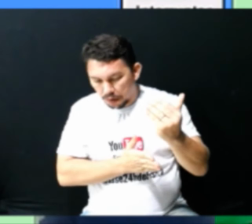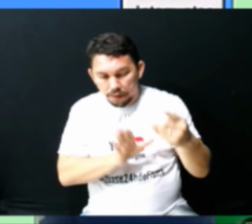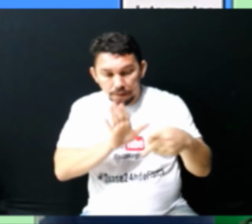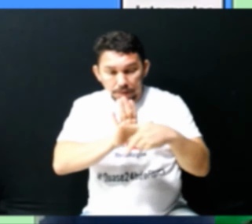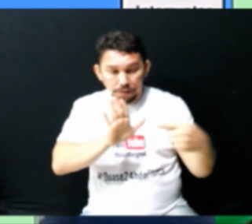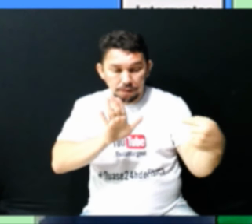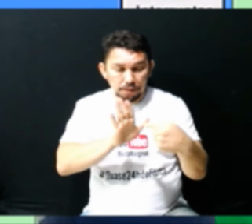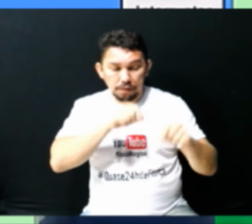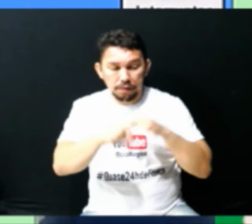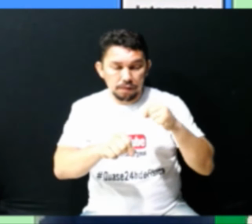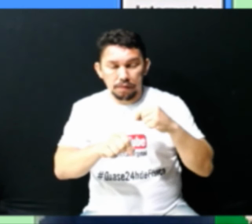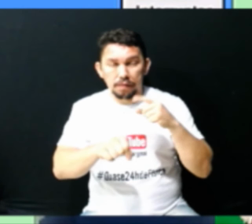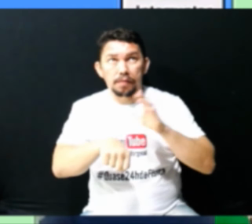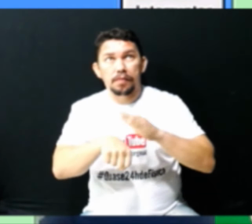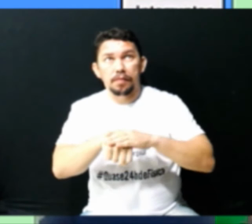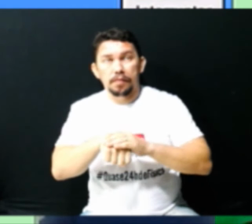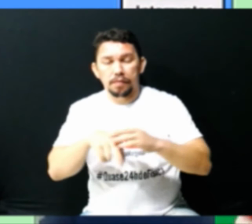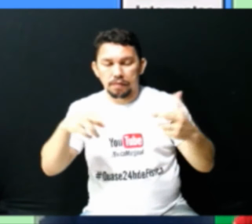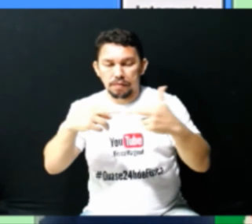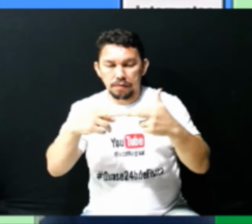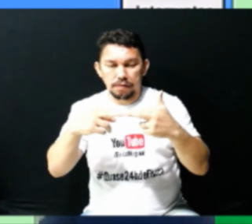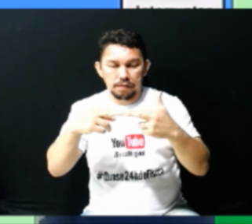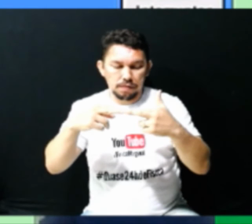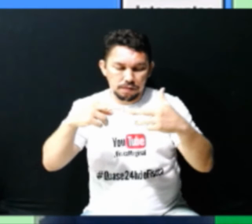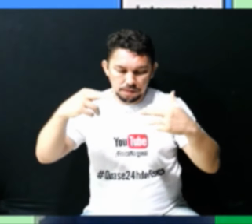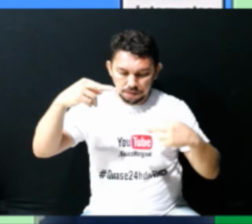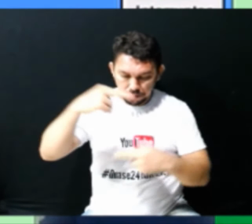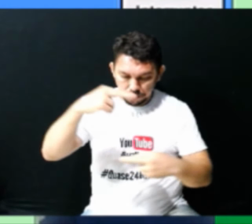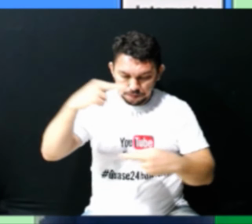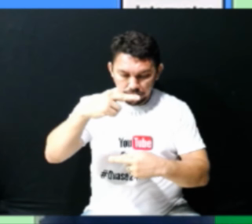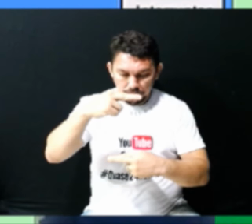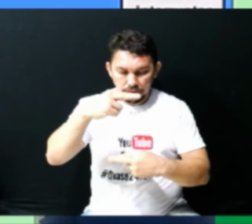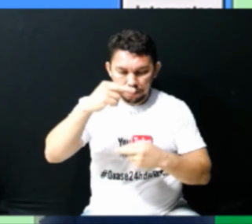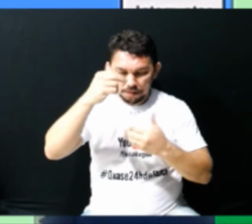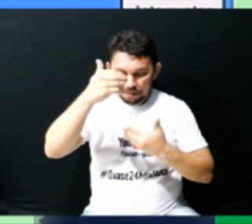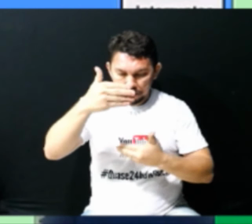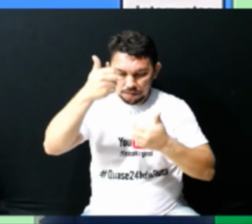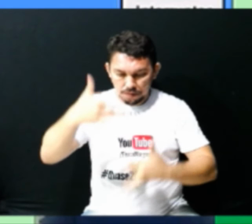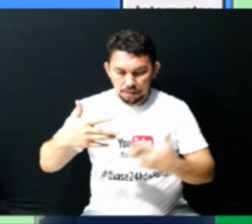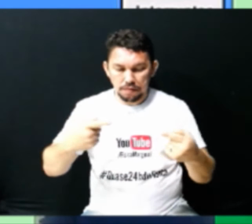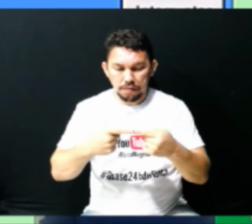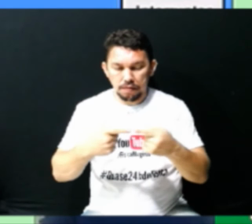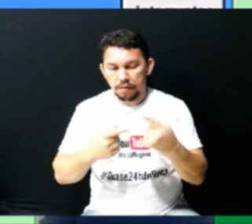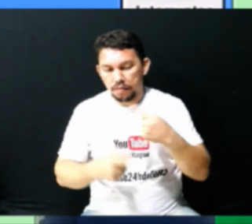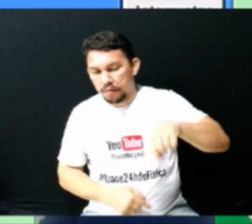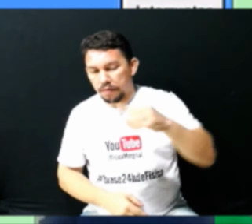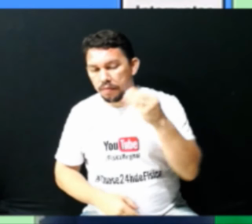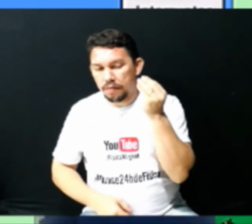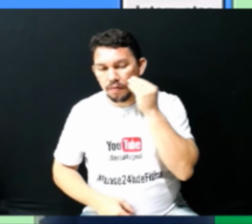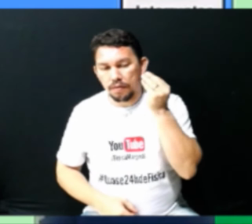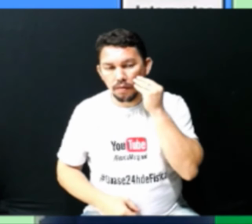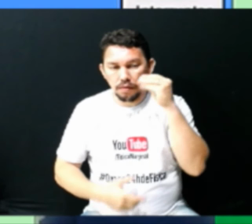circuito série, de um circuito paralelo, e depois eu vou falar para vocês sobre como deve ligar nos circuitos